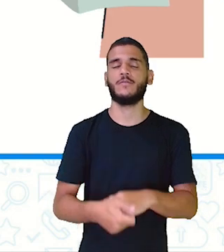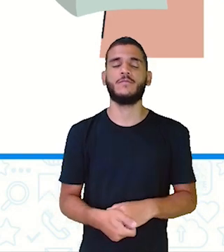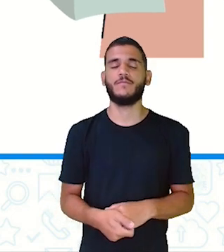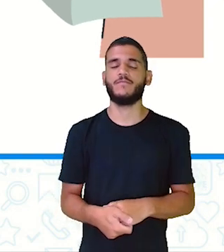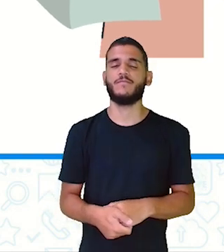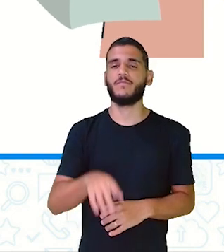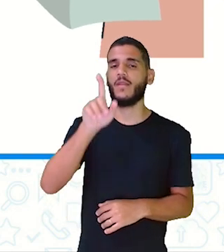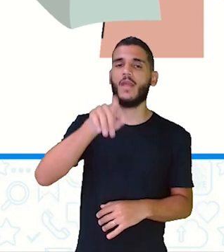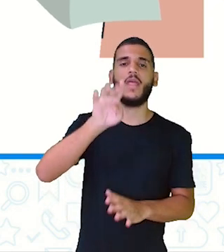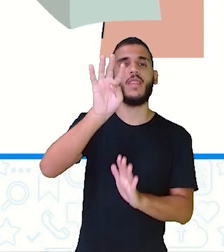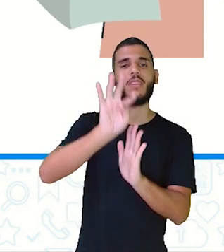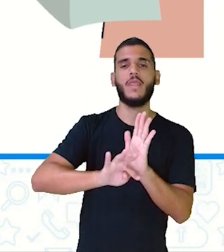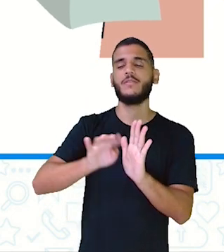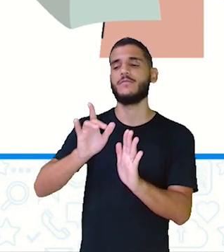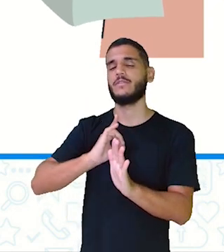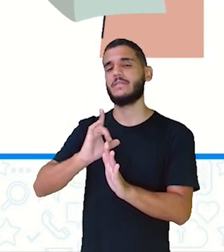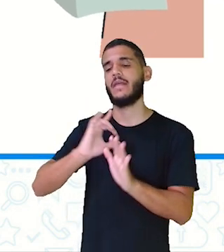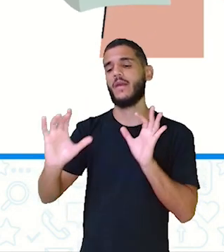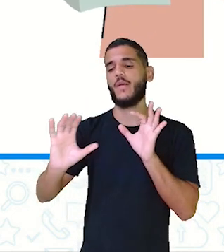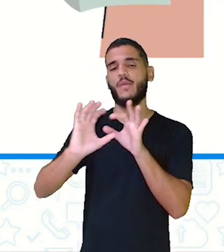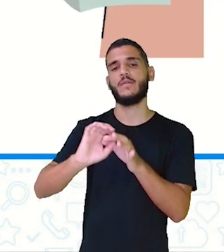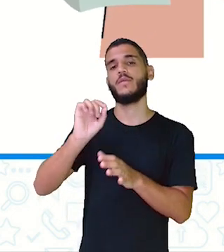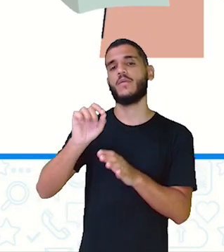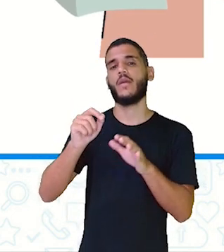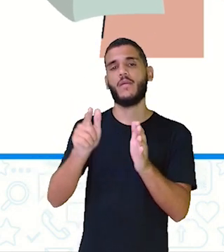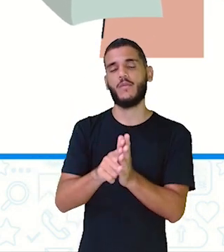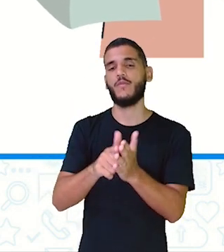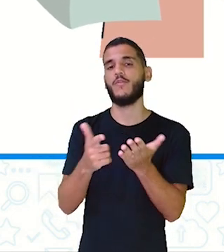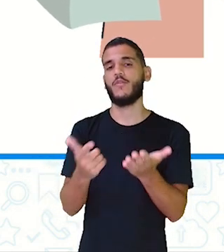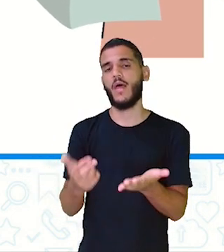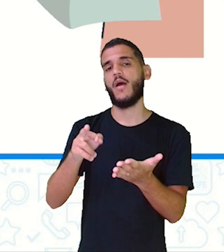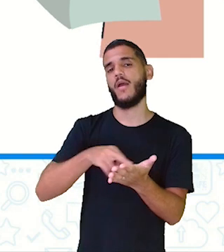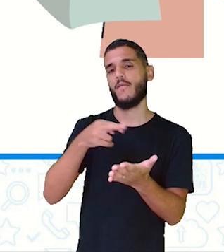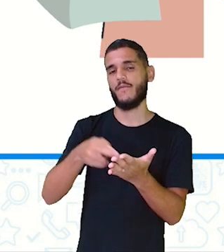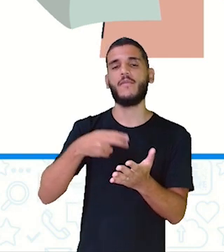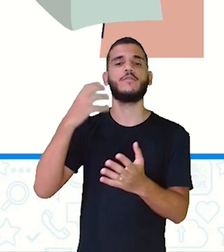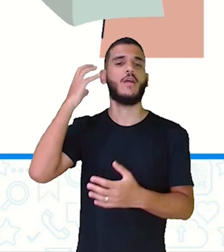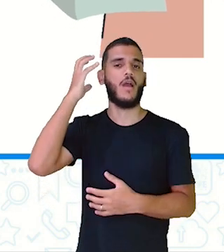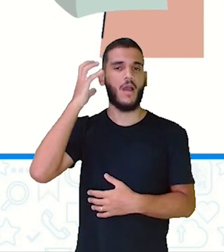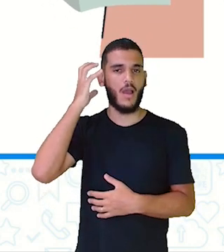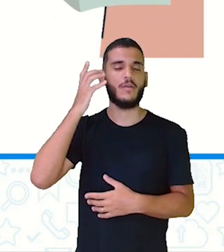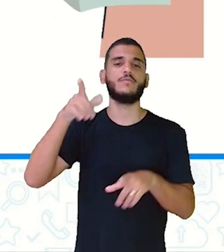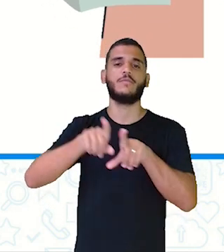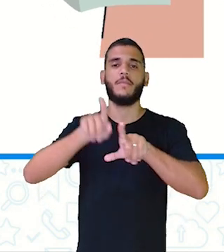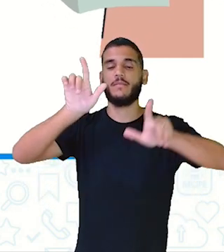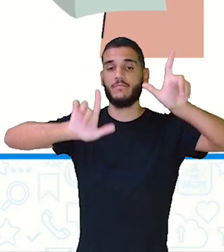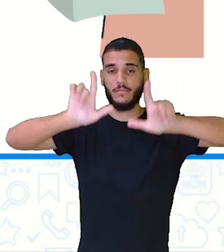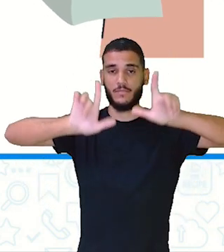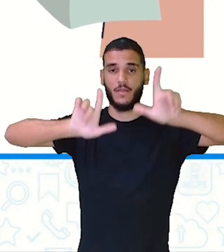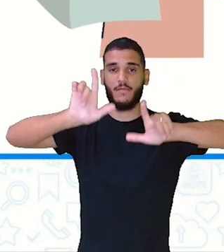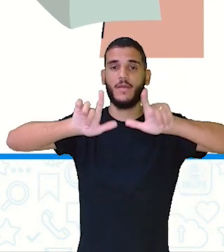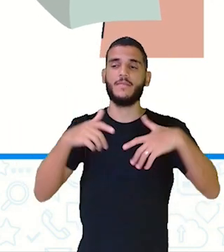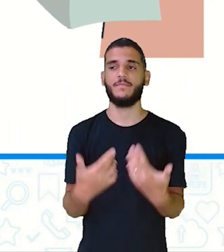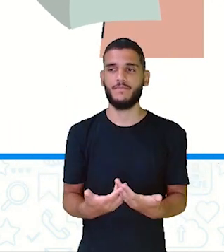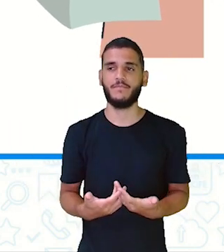jornalísticos são os textos vinculados pelos jornais, revistas, rádio e televisão,